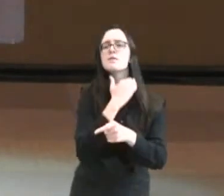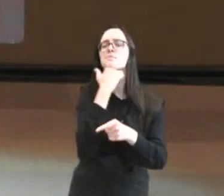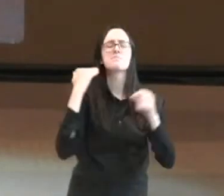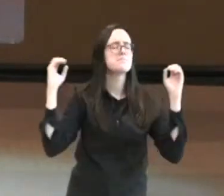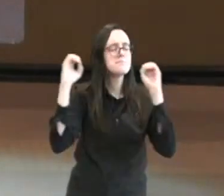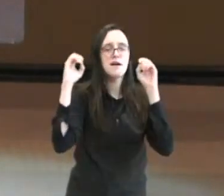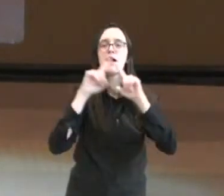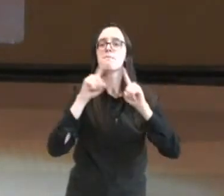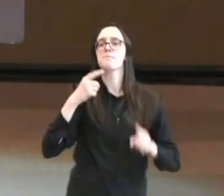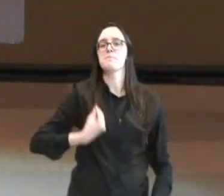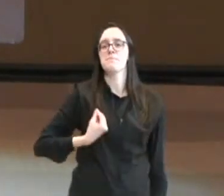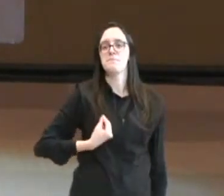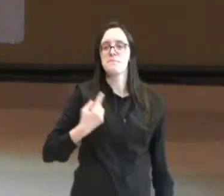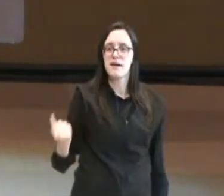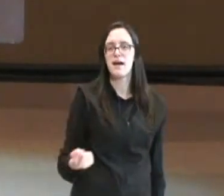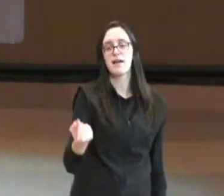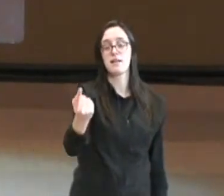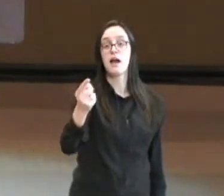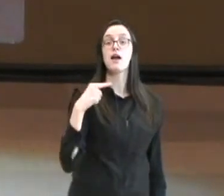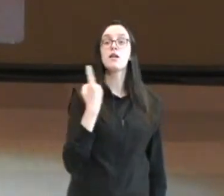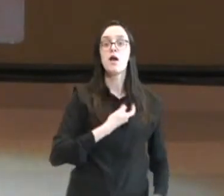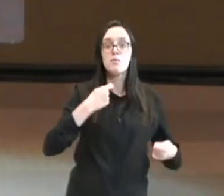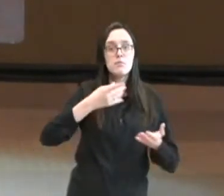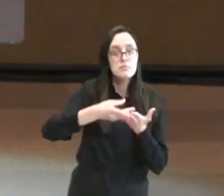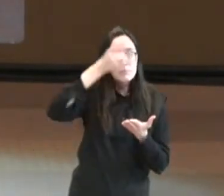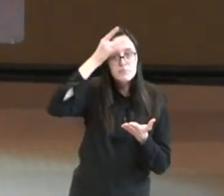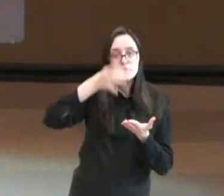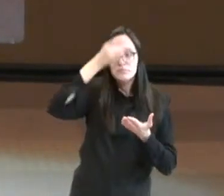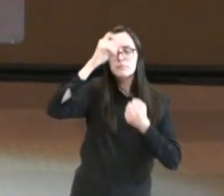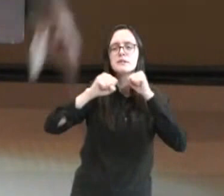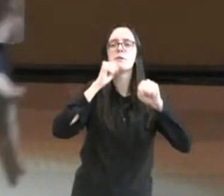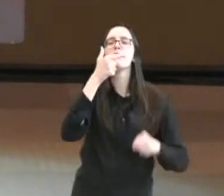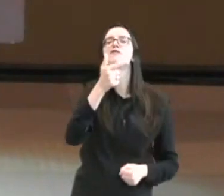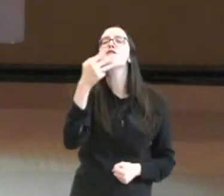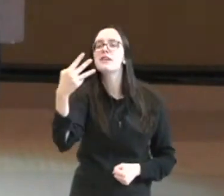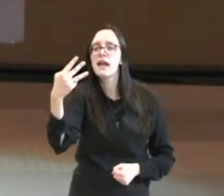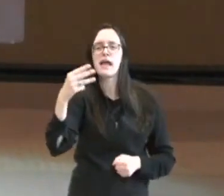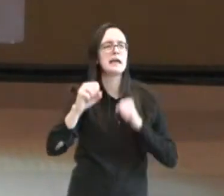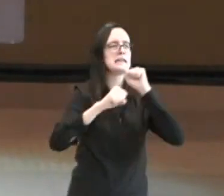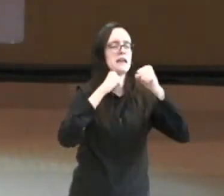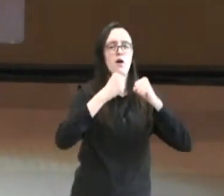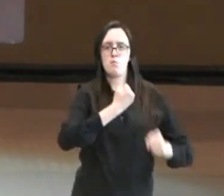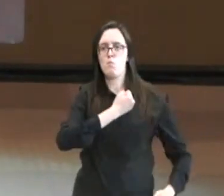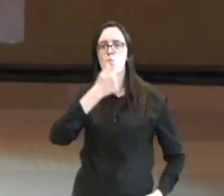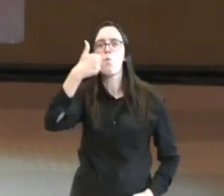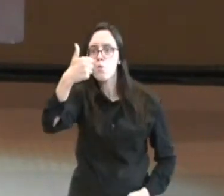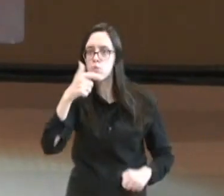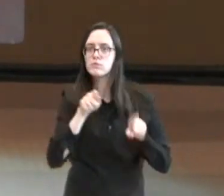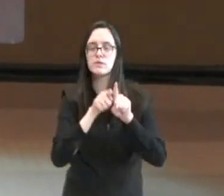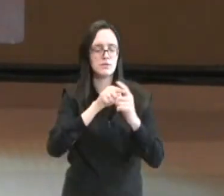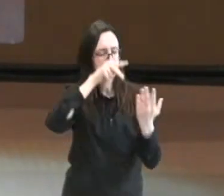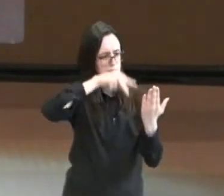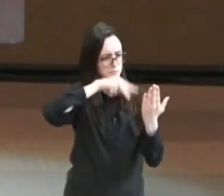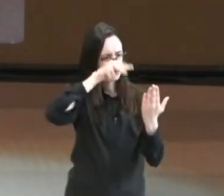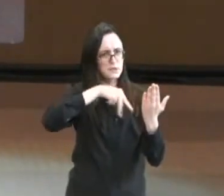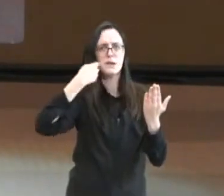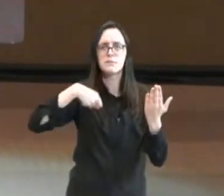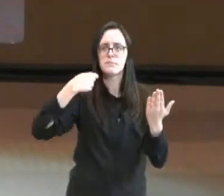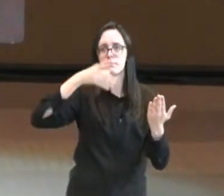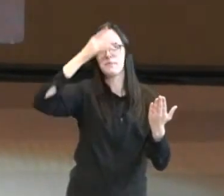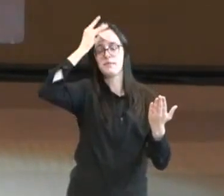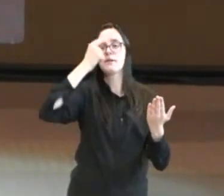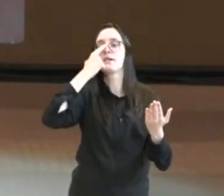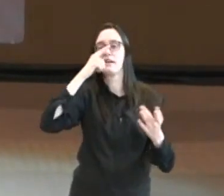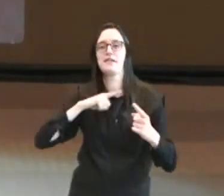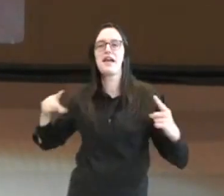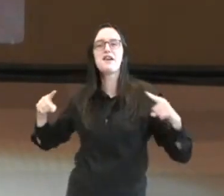mas tenha vida eterna. Nós tínhamos que decorar o Salmo 23, o Salmo 1. Havia até